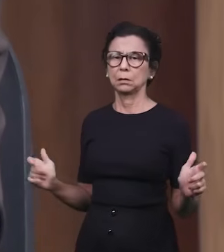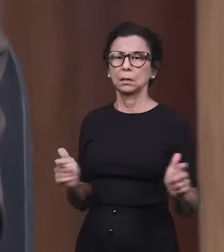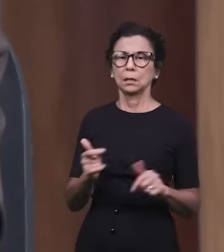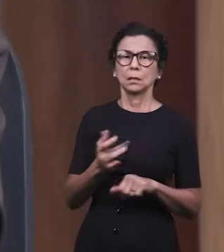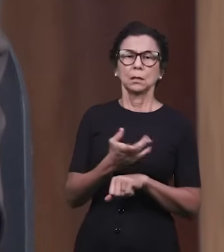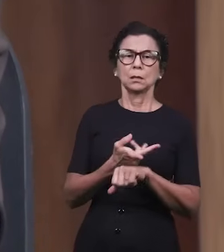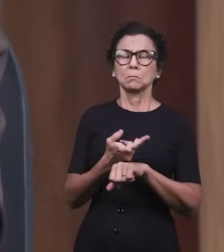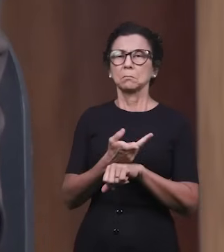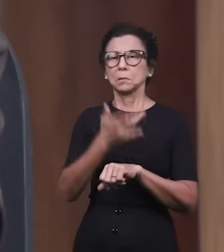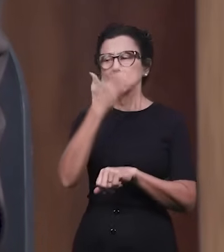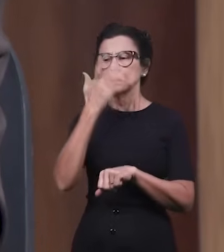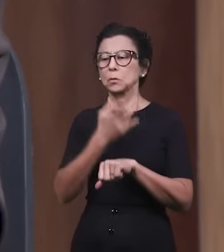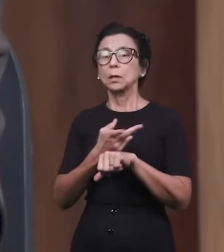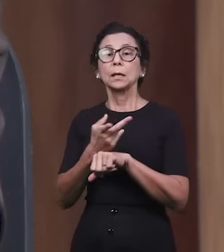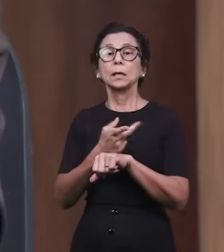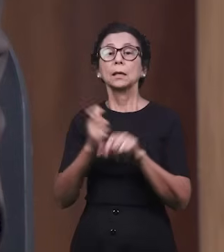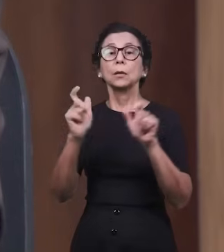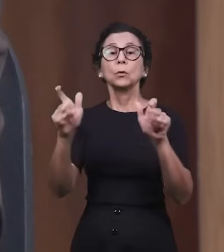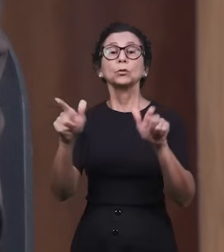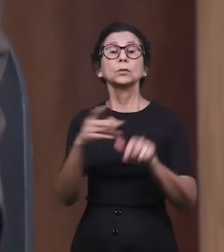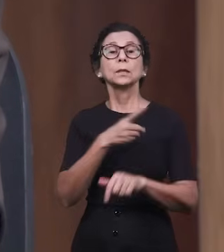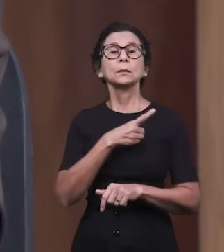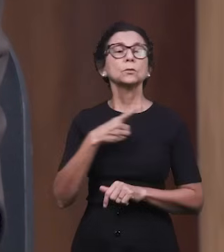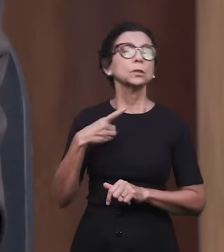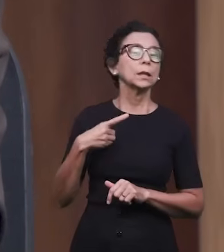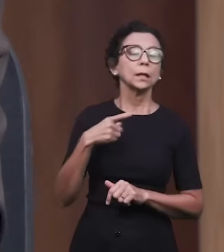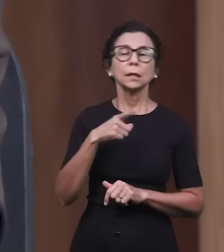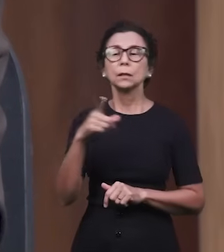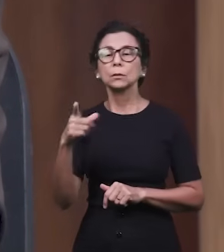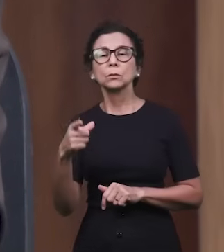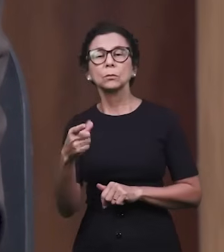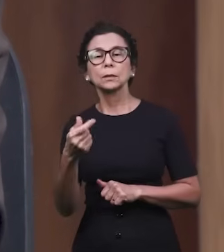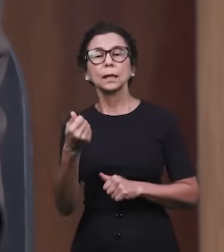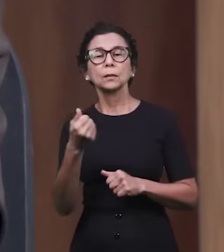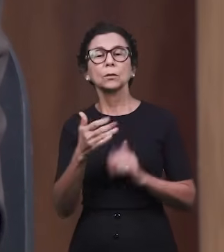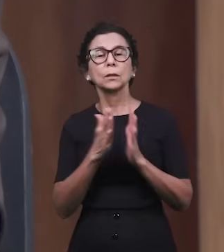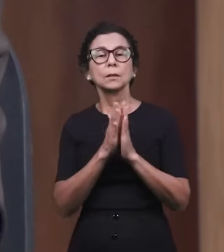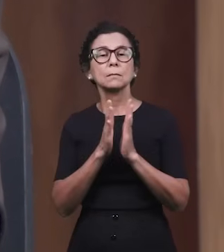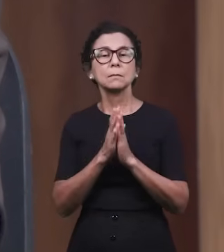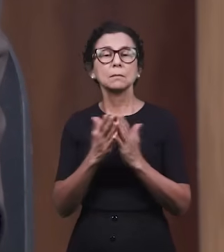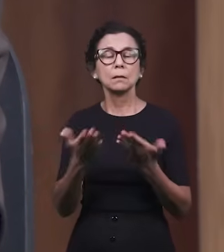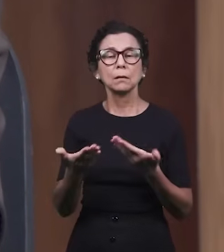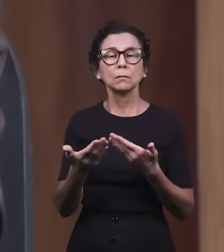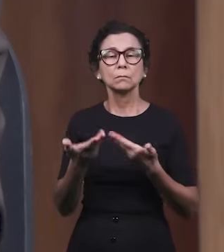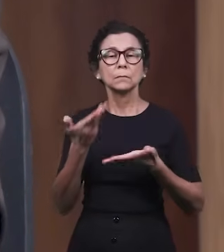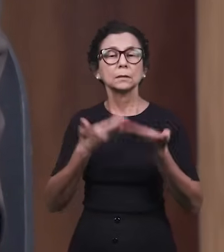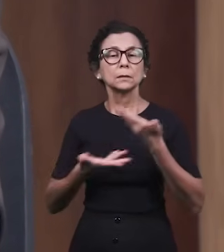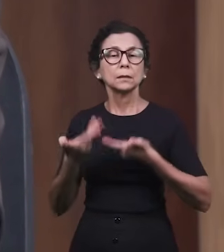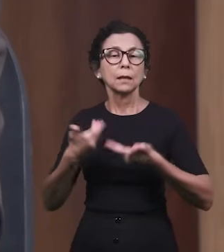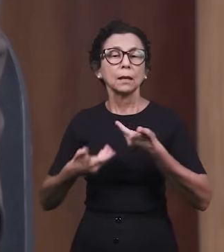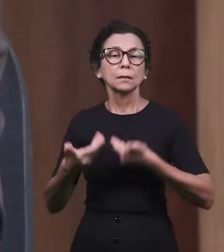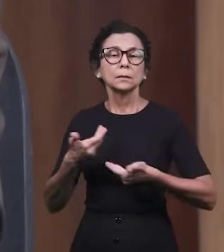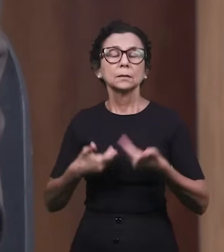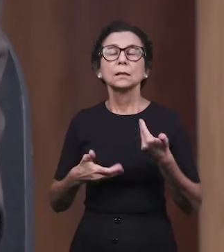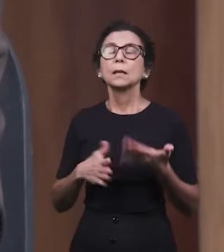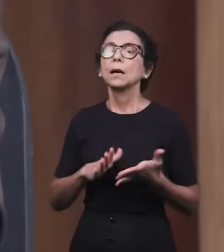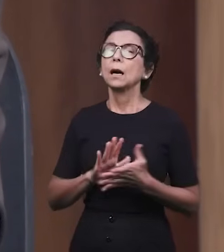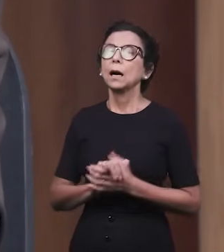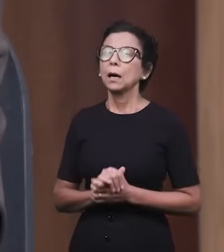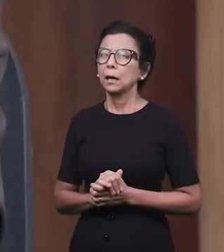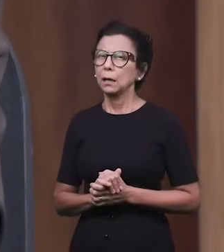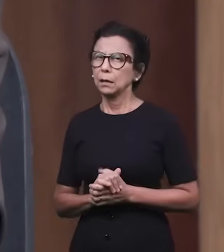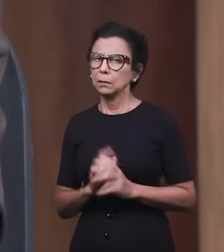procurado pelos irmãos que queriam assistência dele e normalmente eu fui verificar o motivo, era exatamente esse o